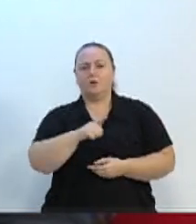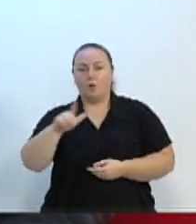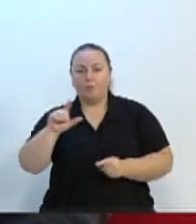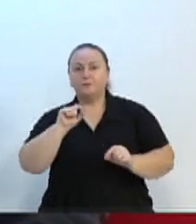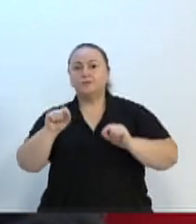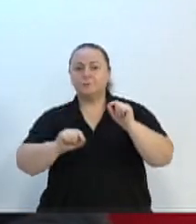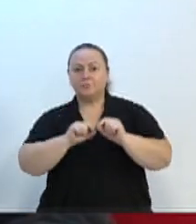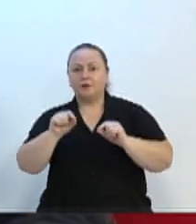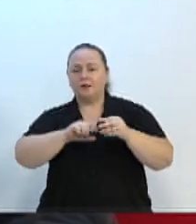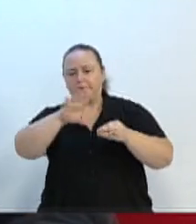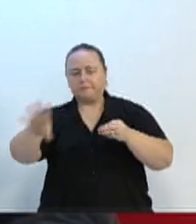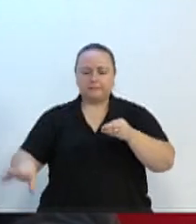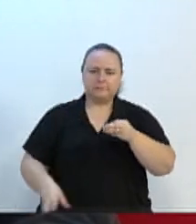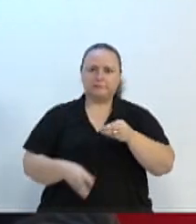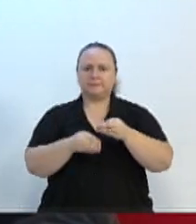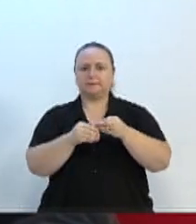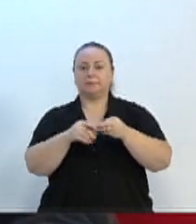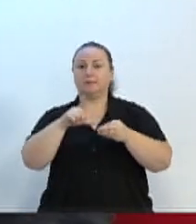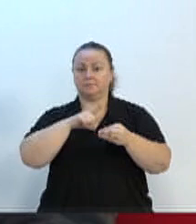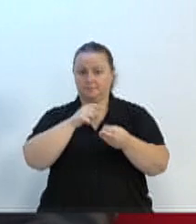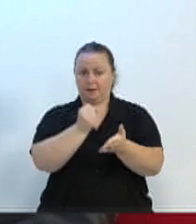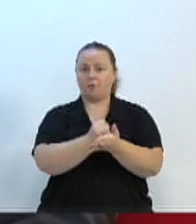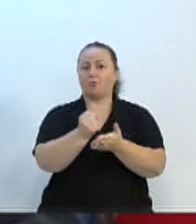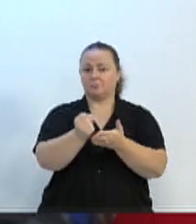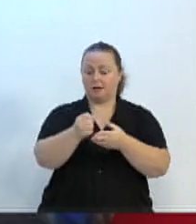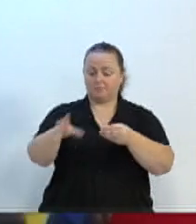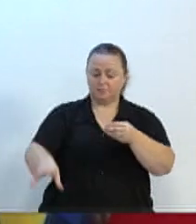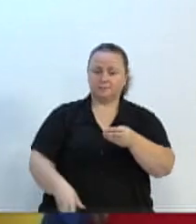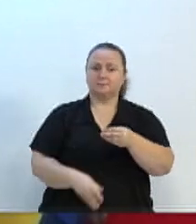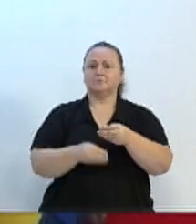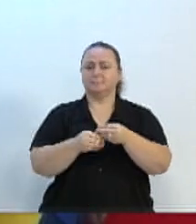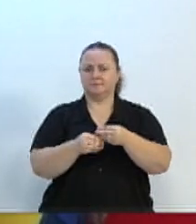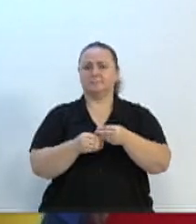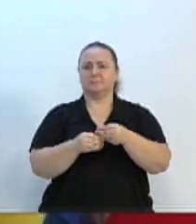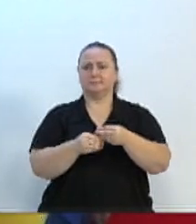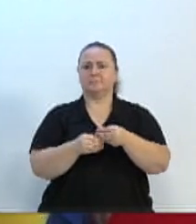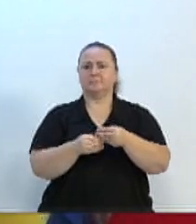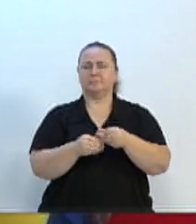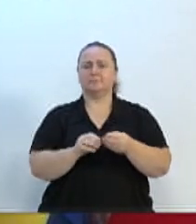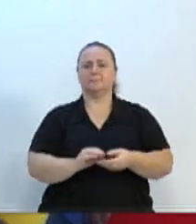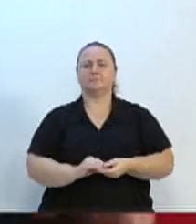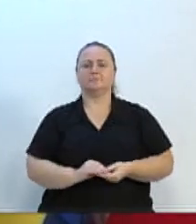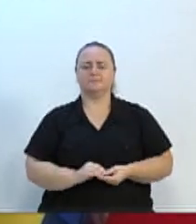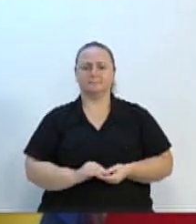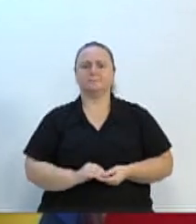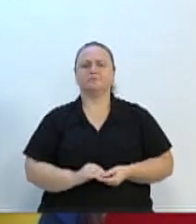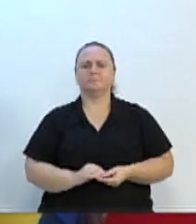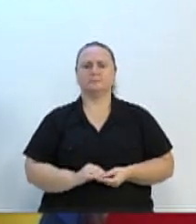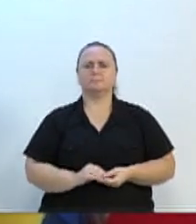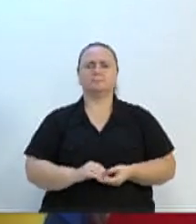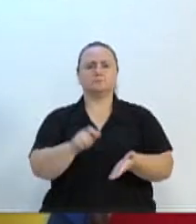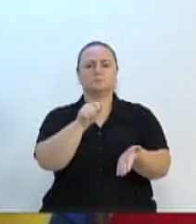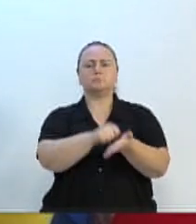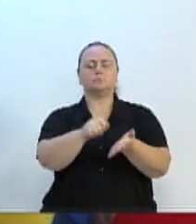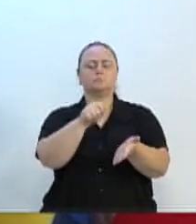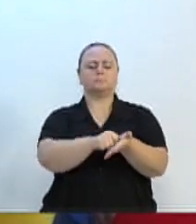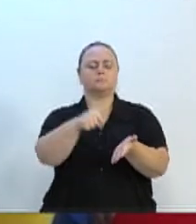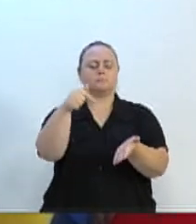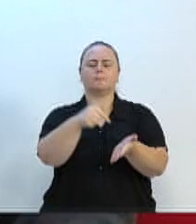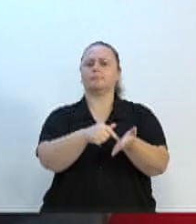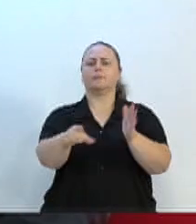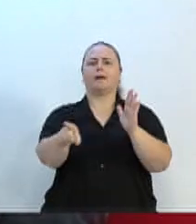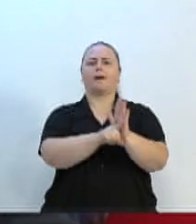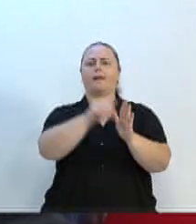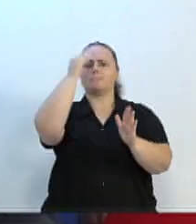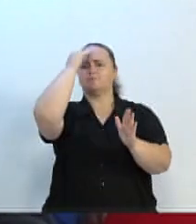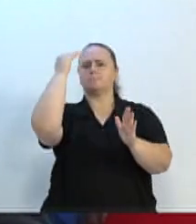né? Que aquilo que os romanos diziam, pacta sunt servanda. O que é escrito é lei, tem que cumprir,